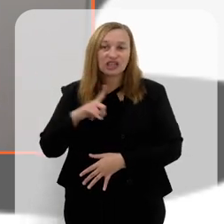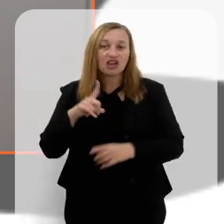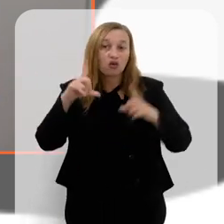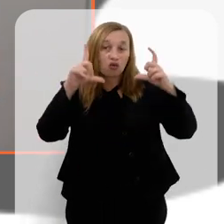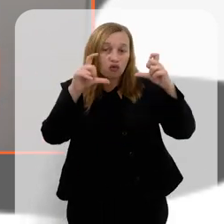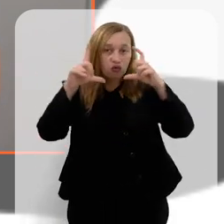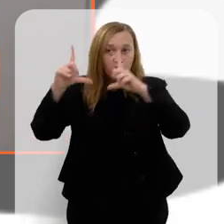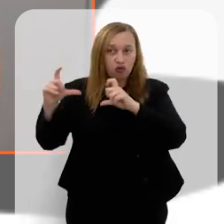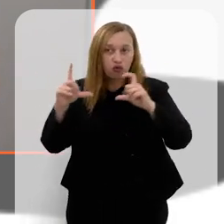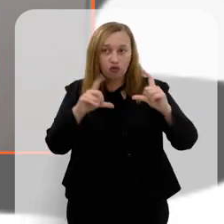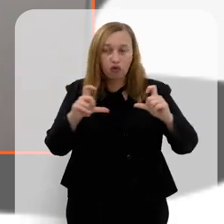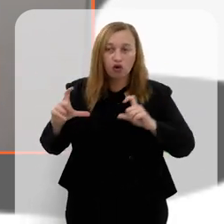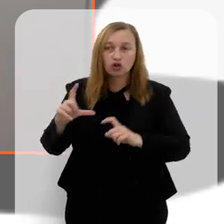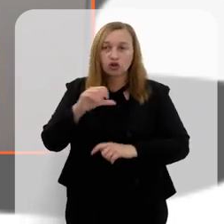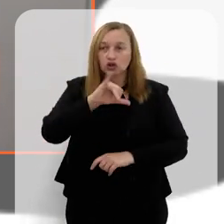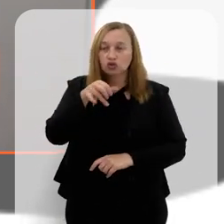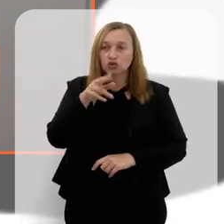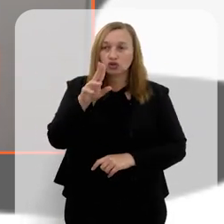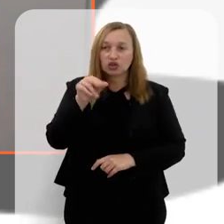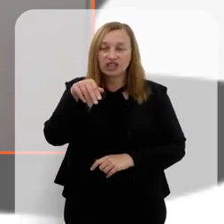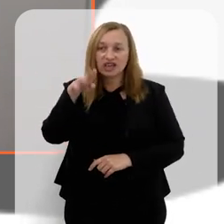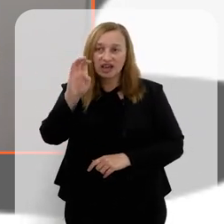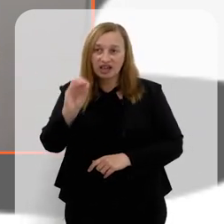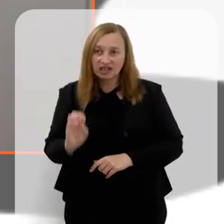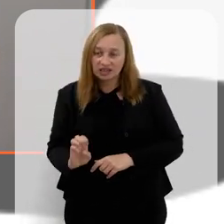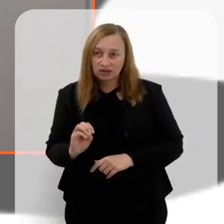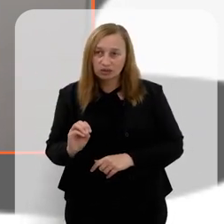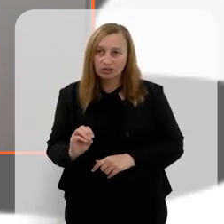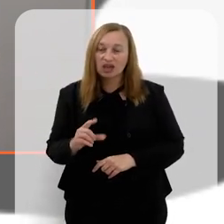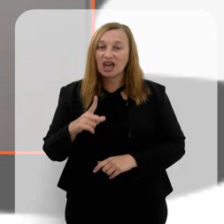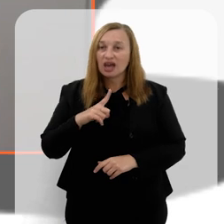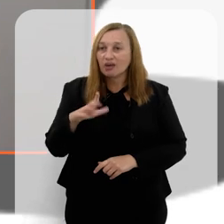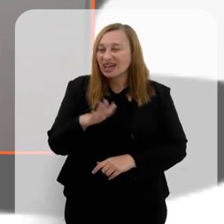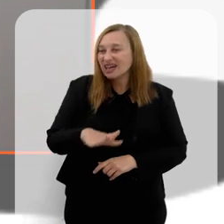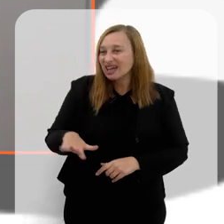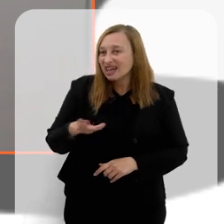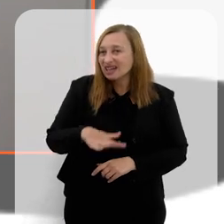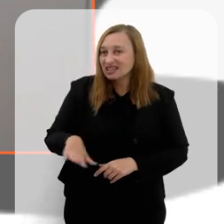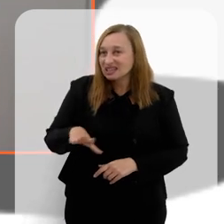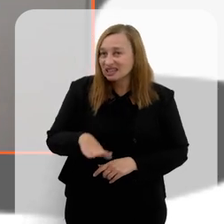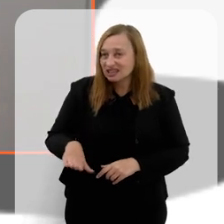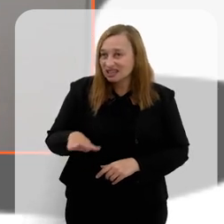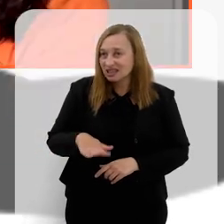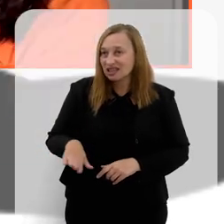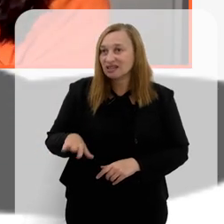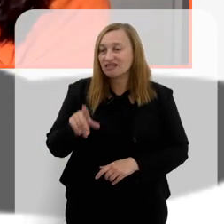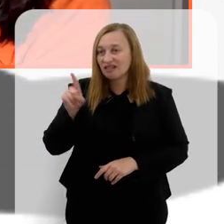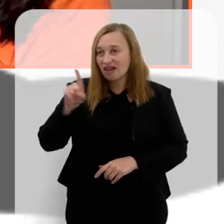ele tem umas fotos. E o Julian era uma criancinha lá da Córcega.